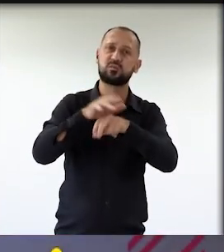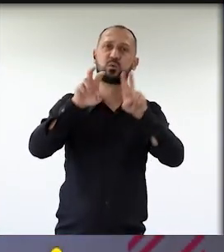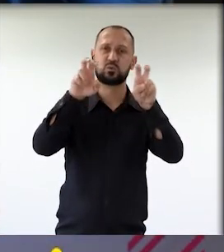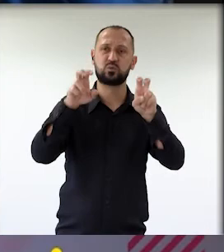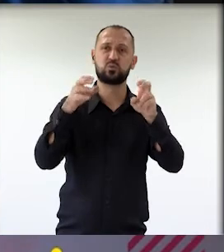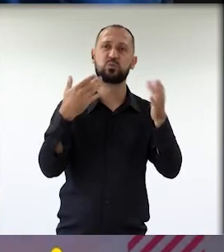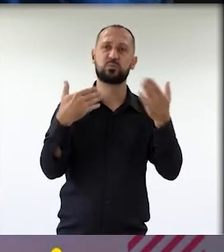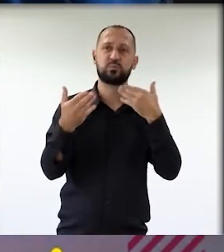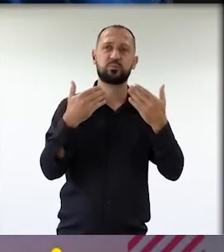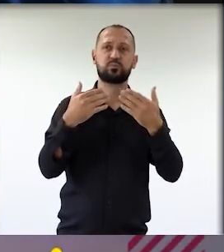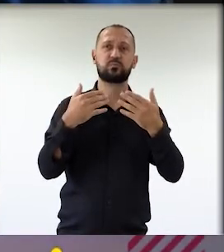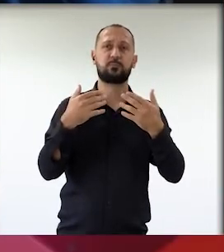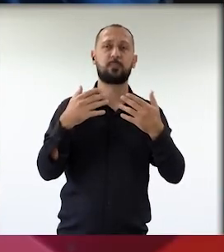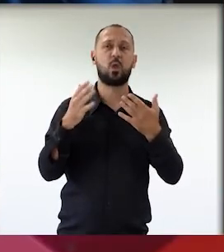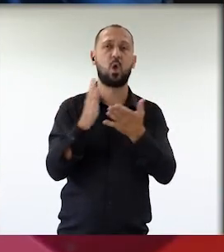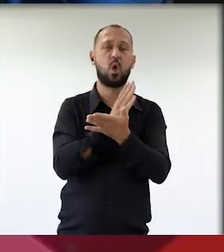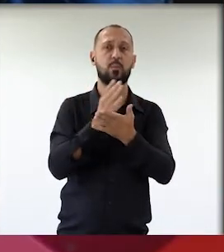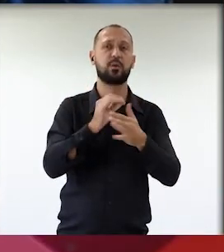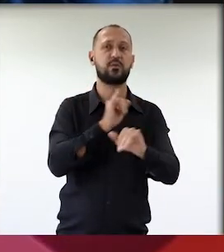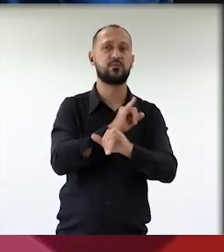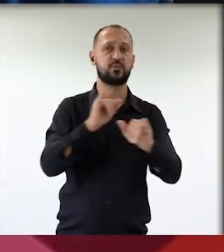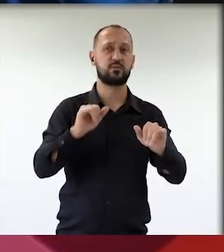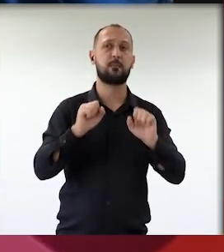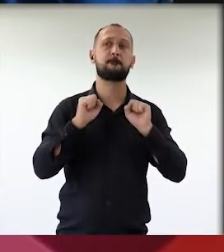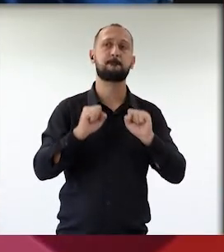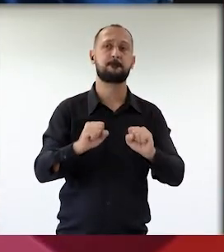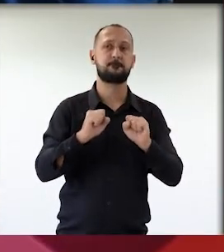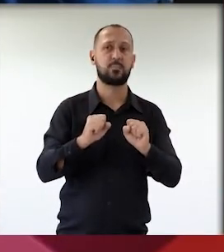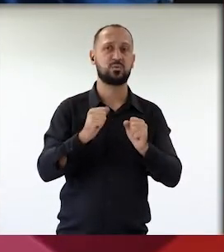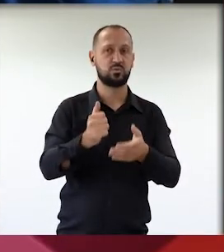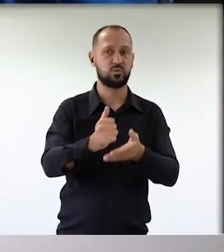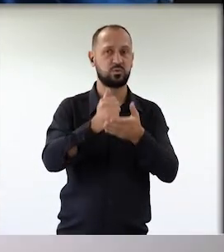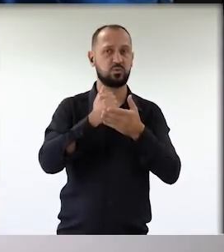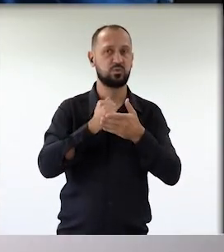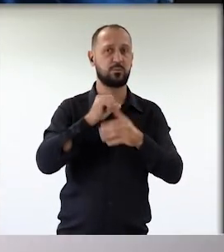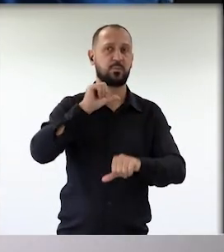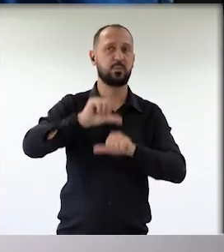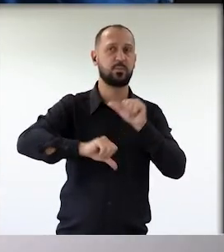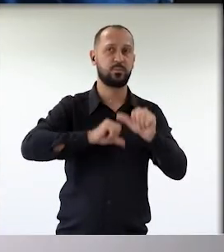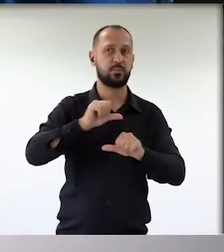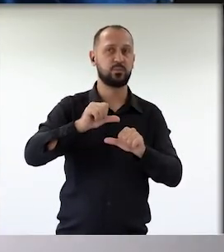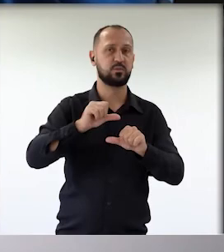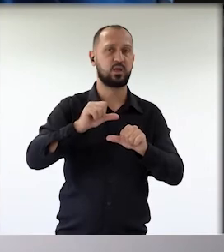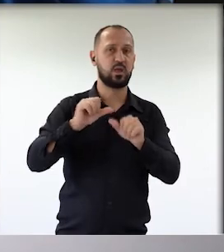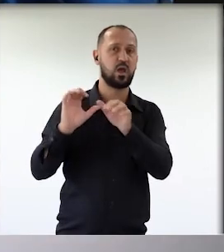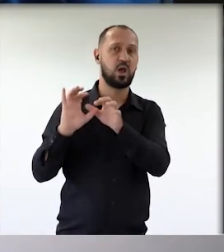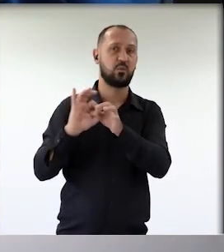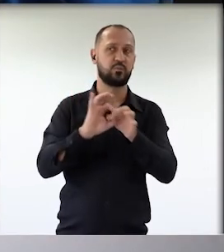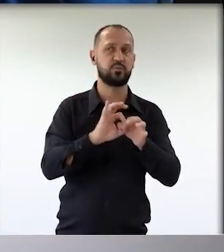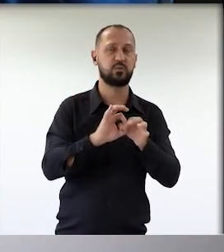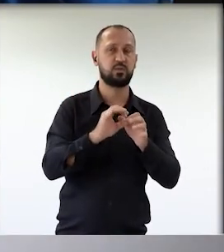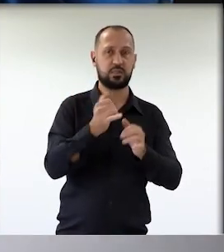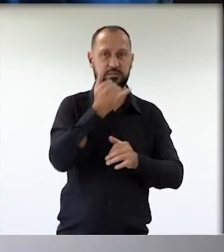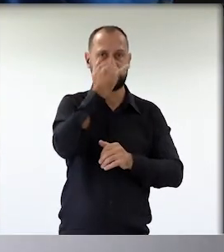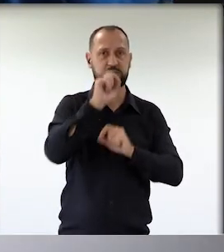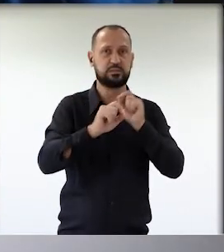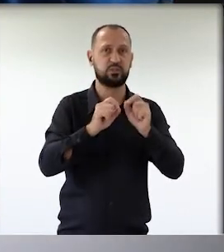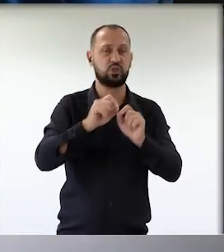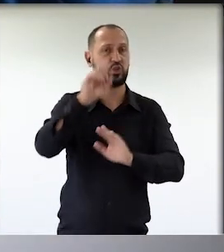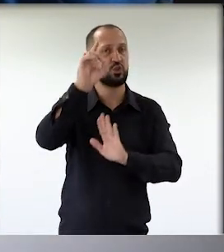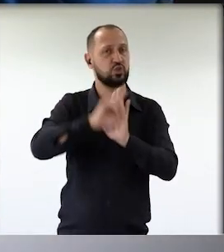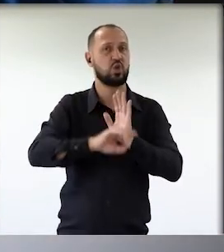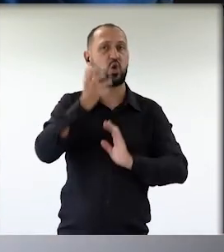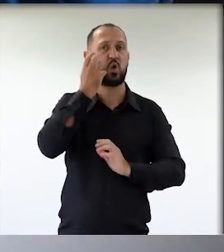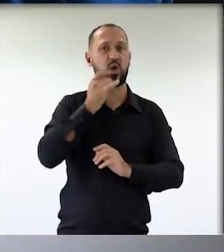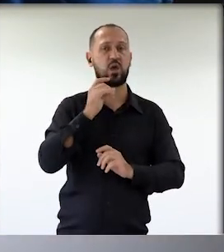quiserem conversar, quiser algum tipo de informação, ou que a gente possa contribuir aí para a gente mudar esse panorama